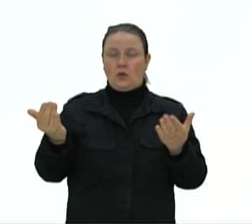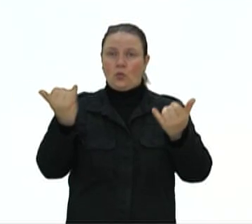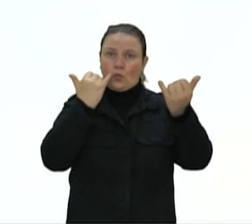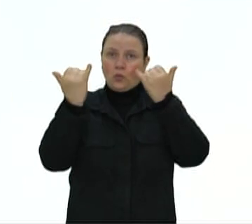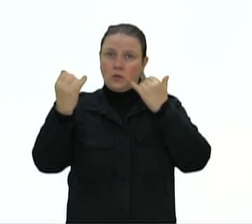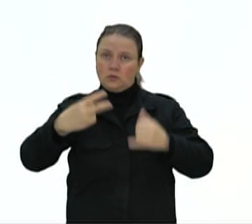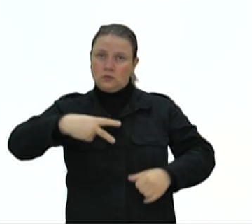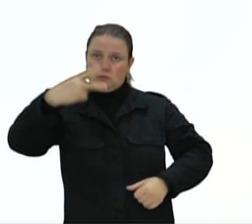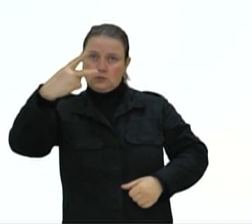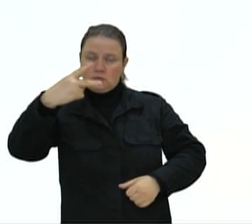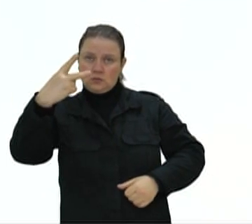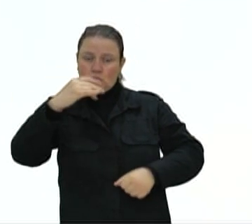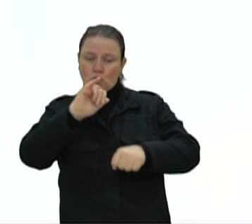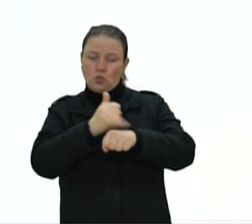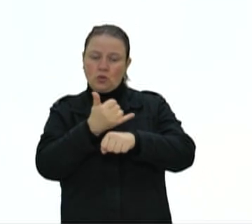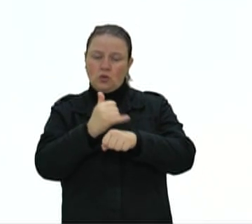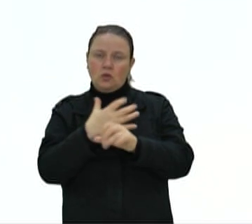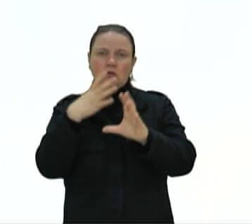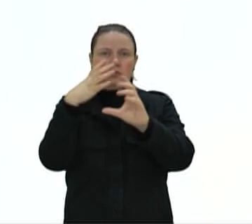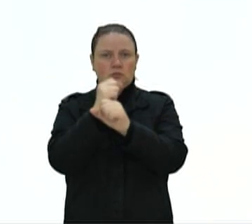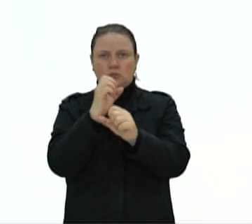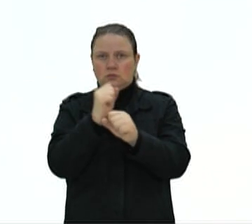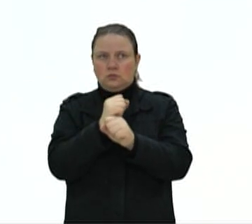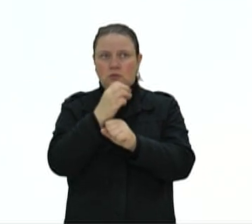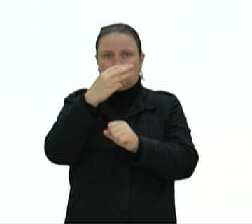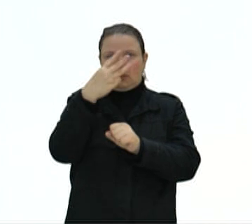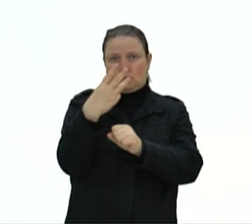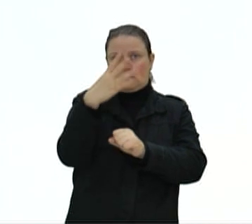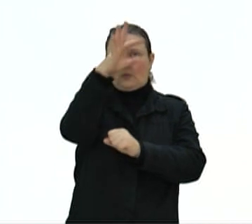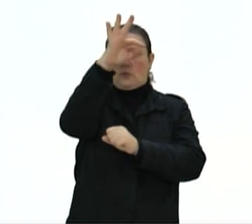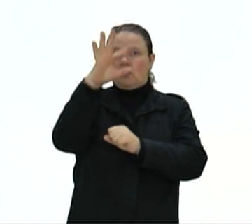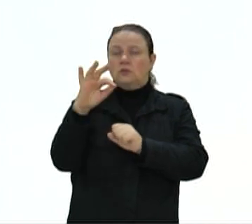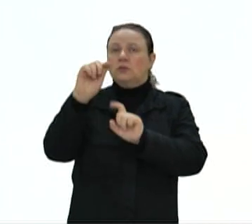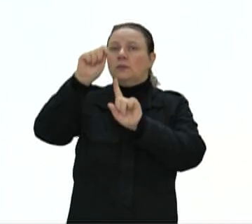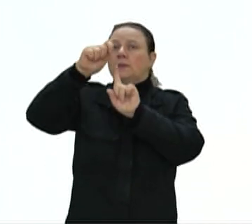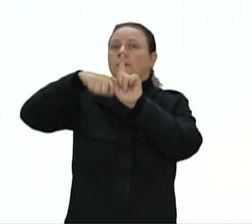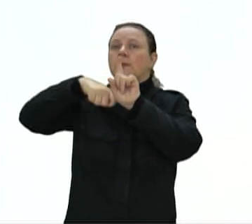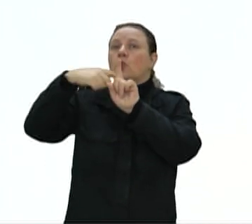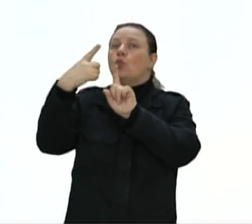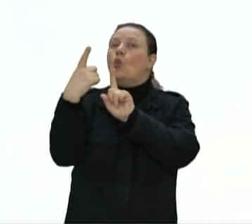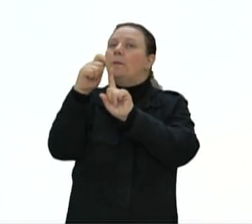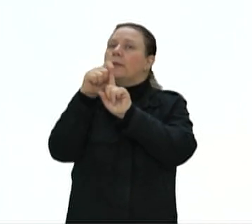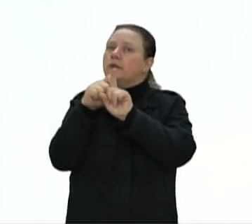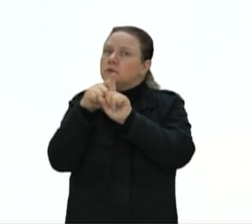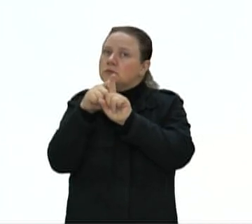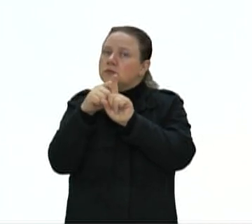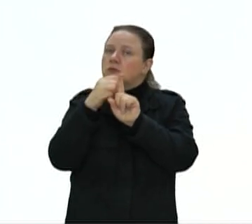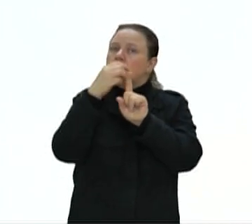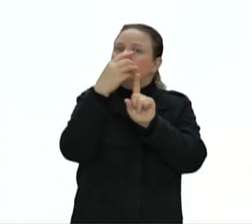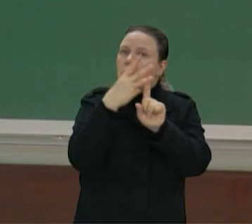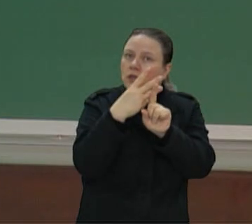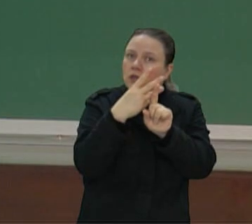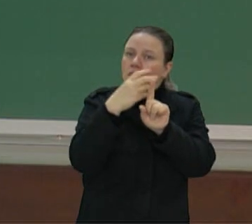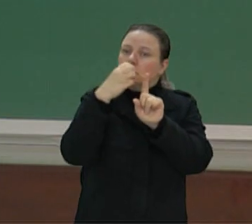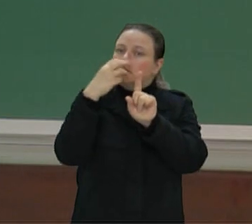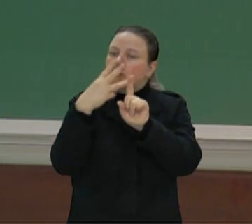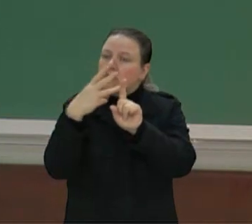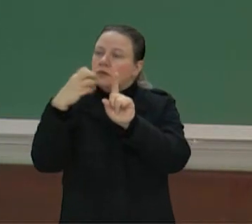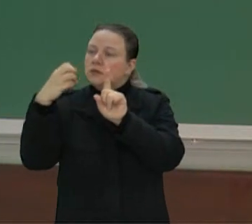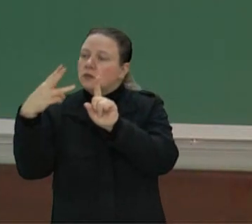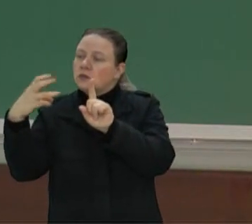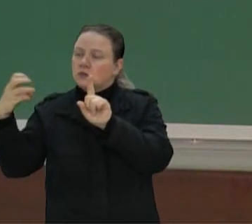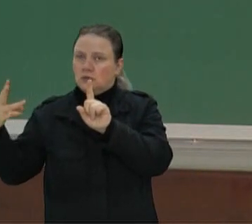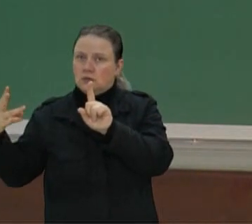de juros simples de 3% ao mês. O que isso significa? Que com o passar dos meses, esse valor vai